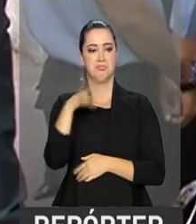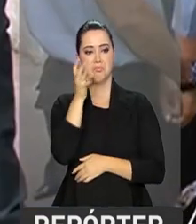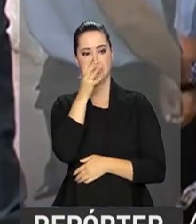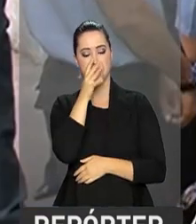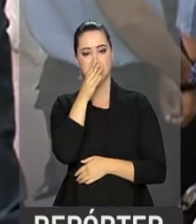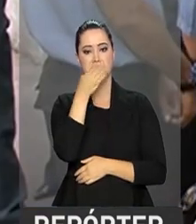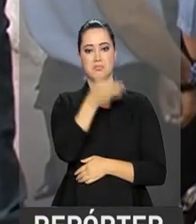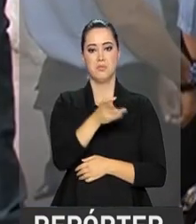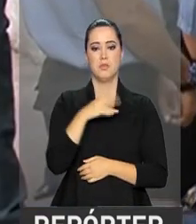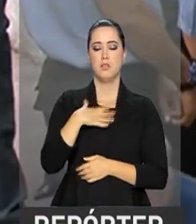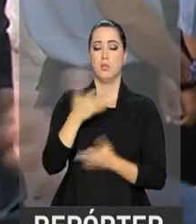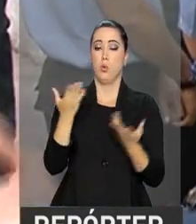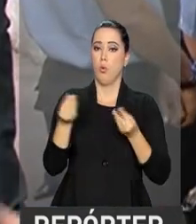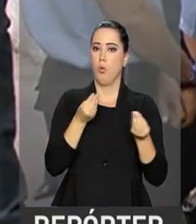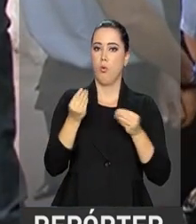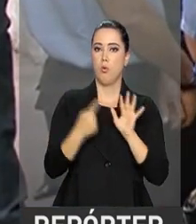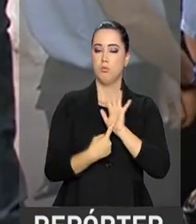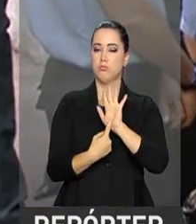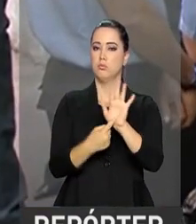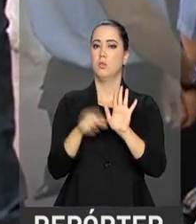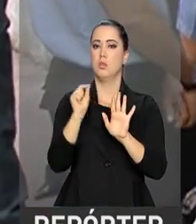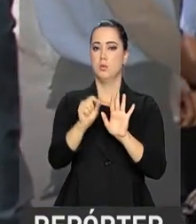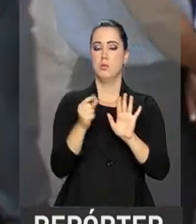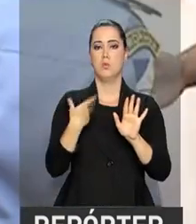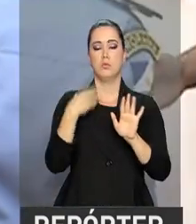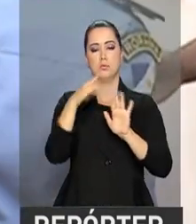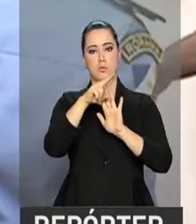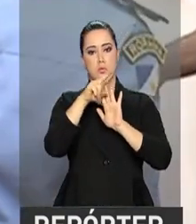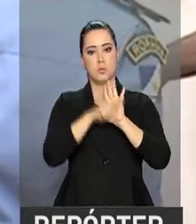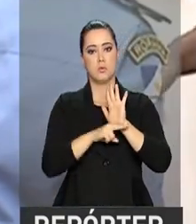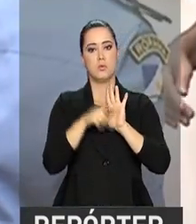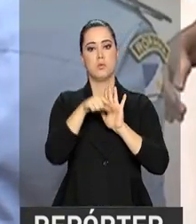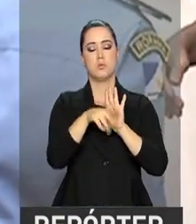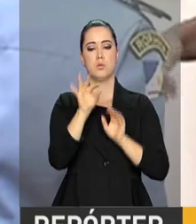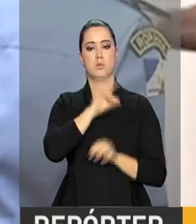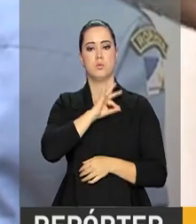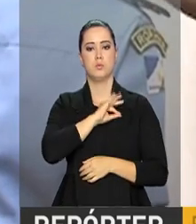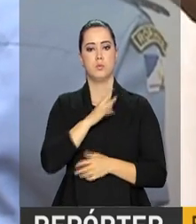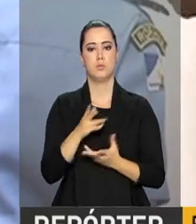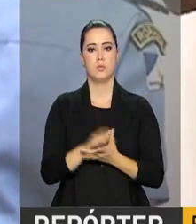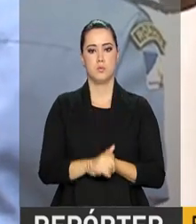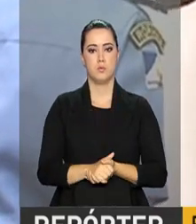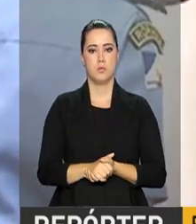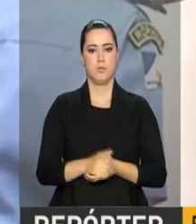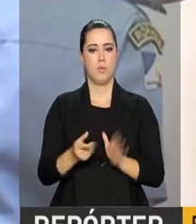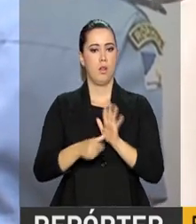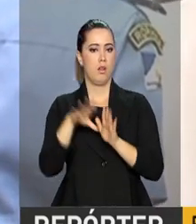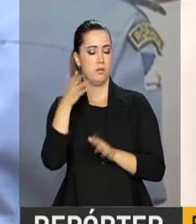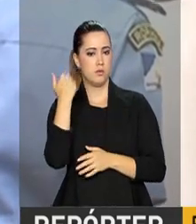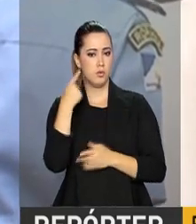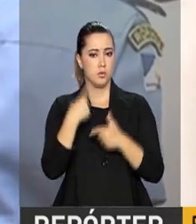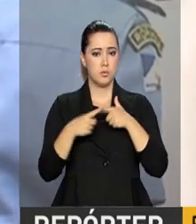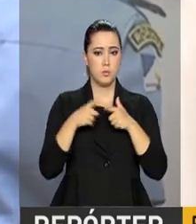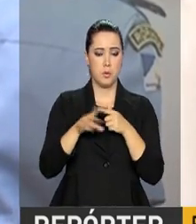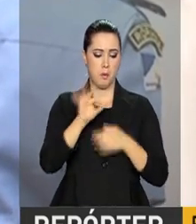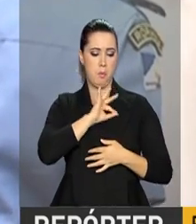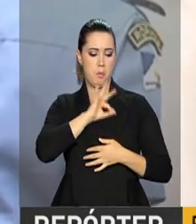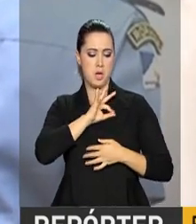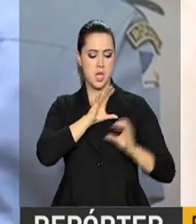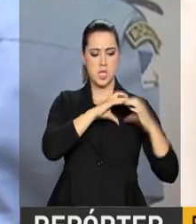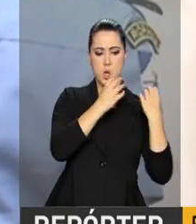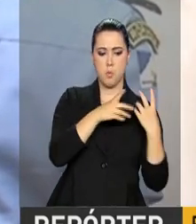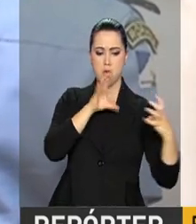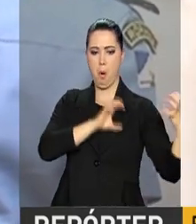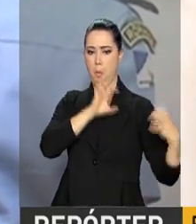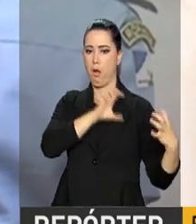com os resultados apresentados por esse modelo de policiamento. Quebrar aquela barreira que antigamente existia entre polícia e